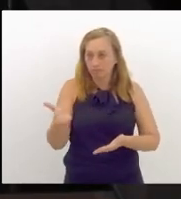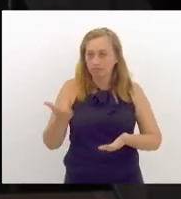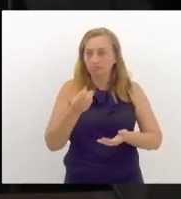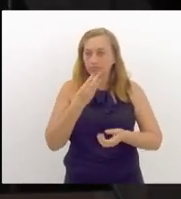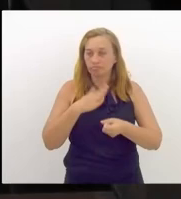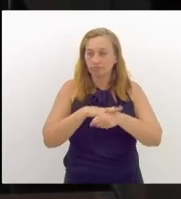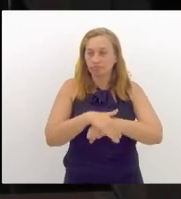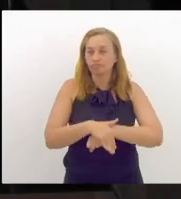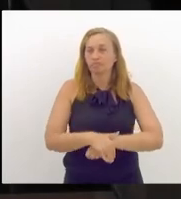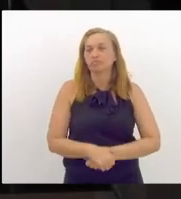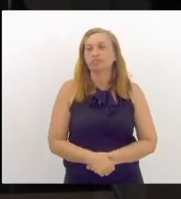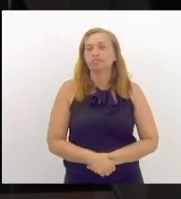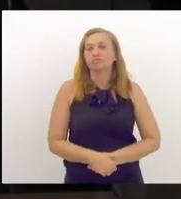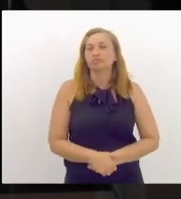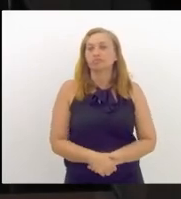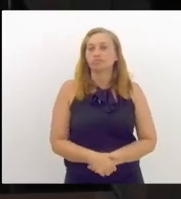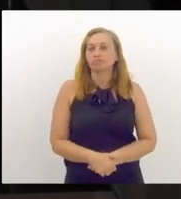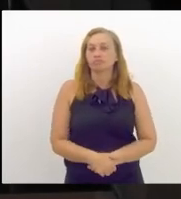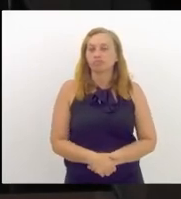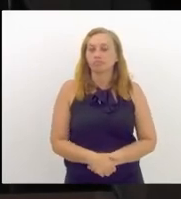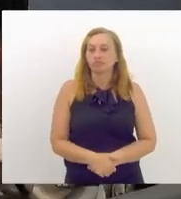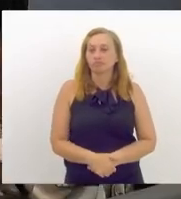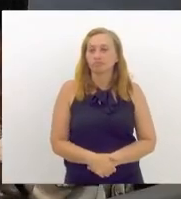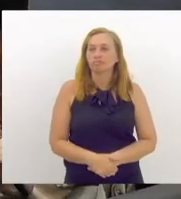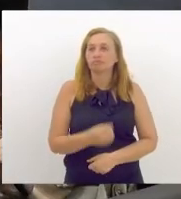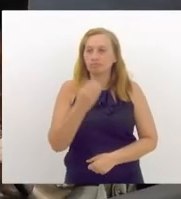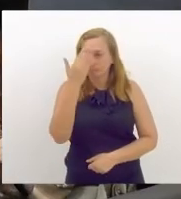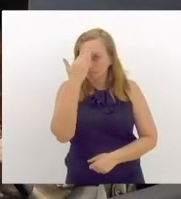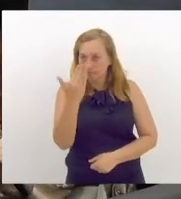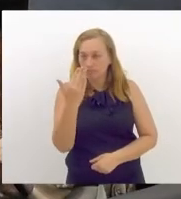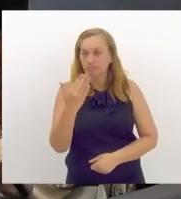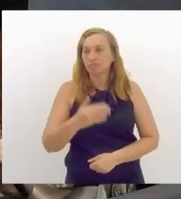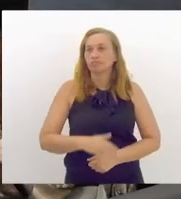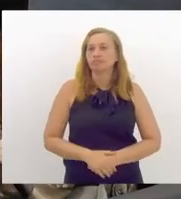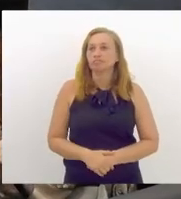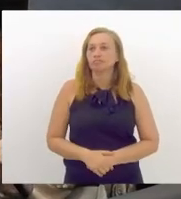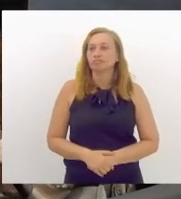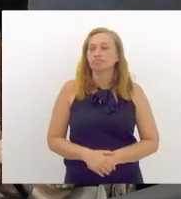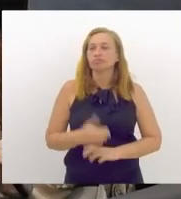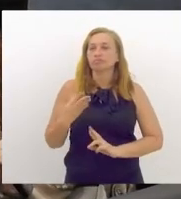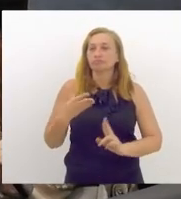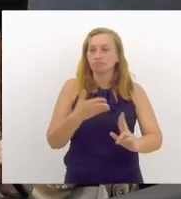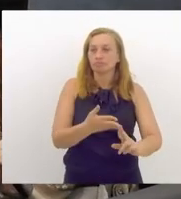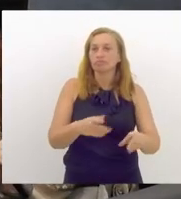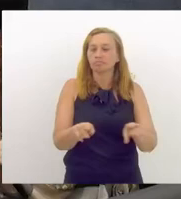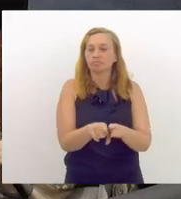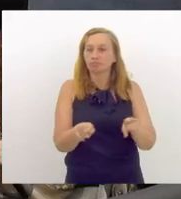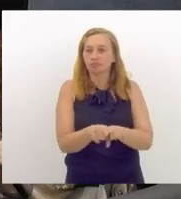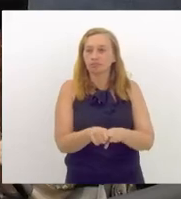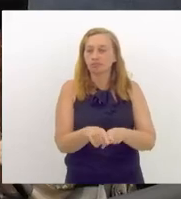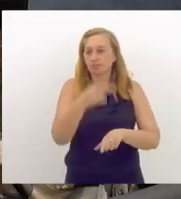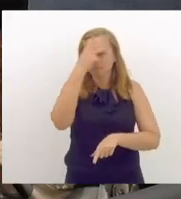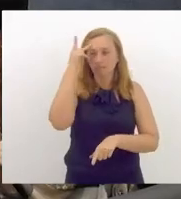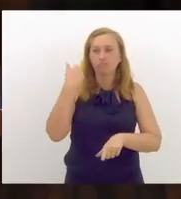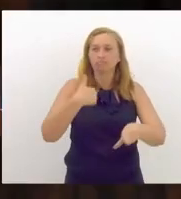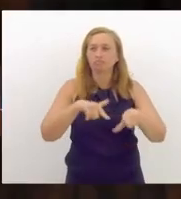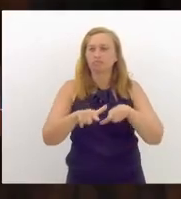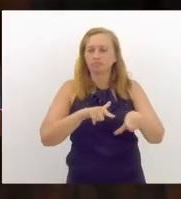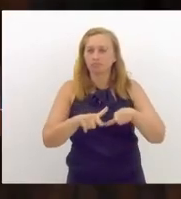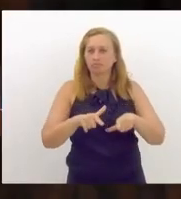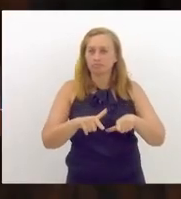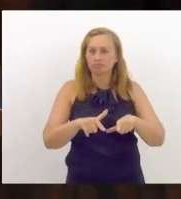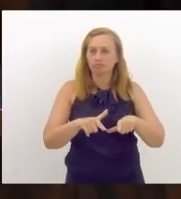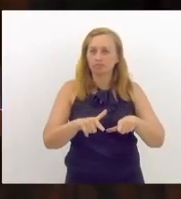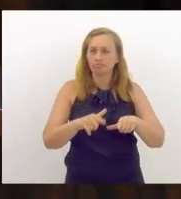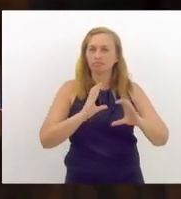noite Obrigada querido fazer referência também aos trabalhadores e trabalhadoras